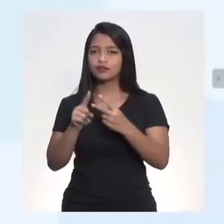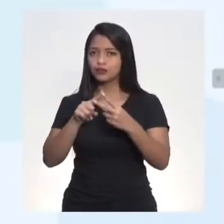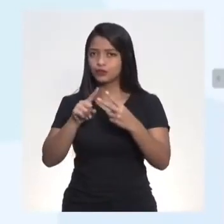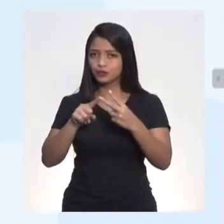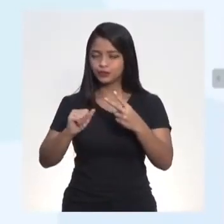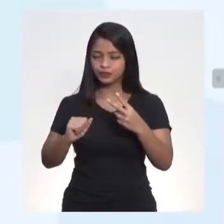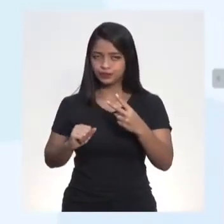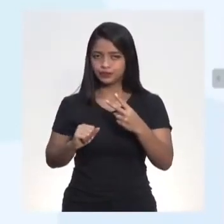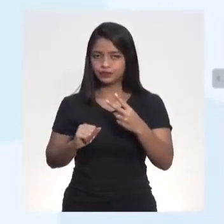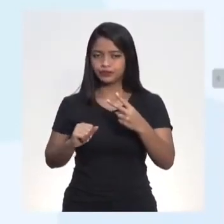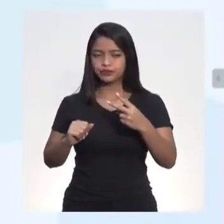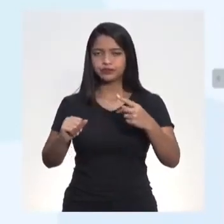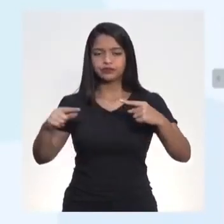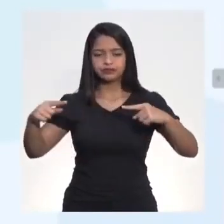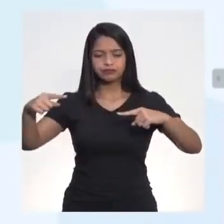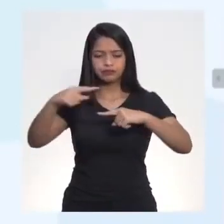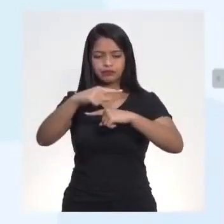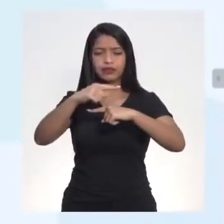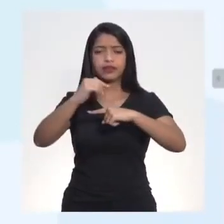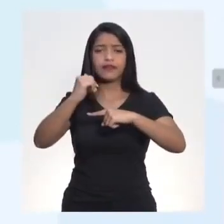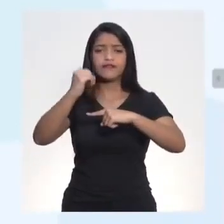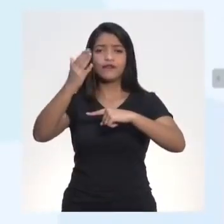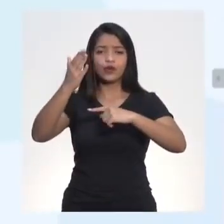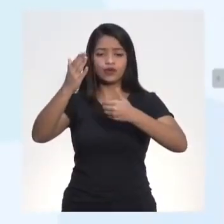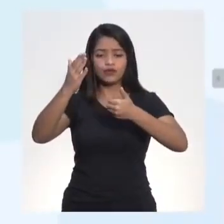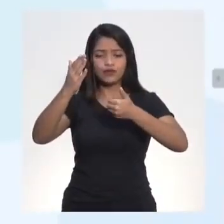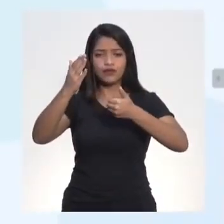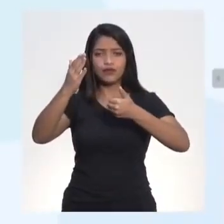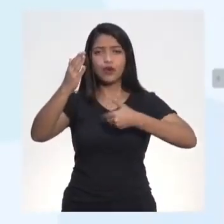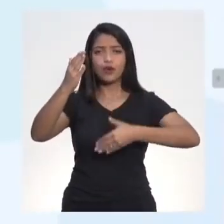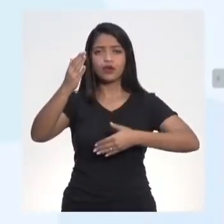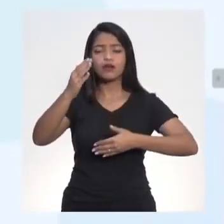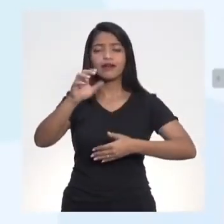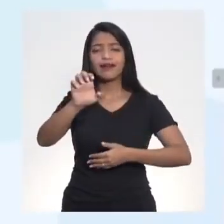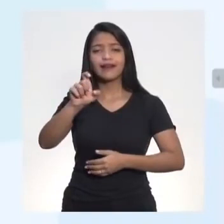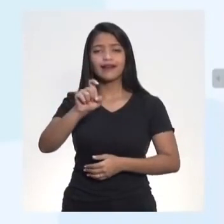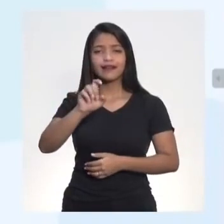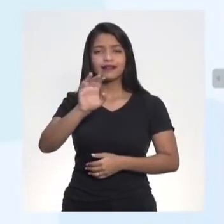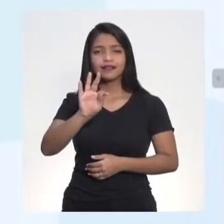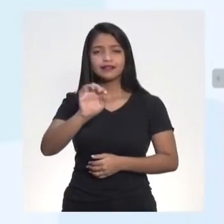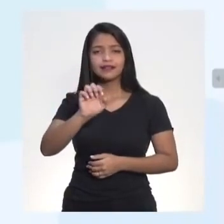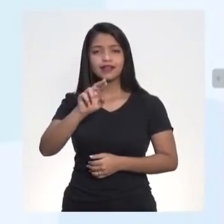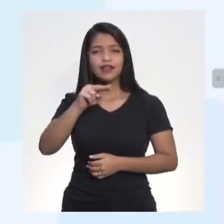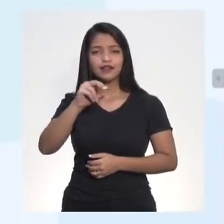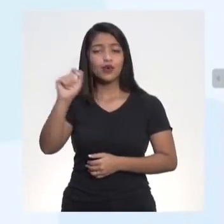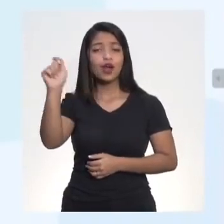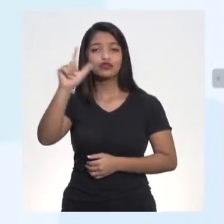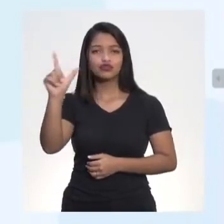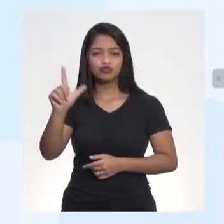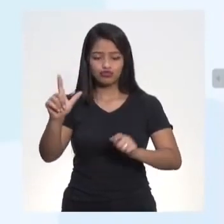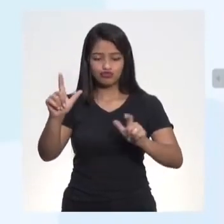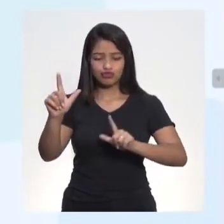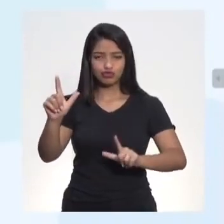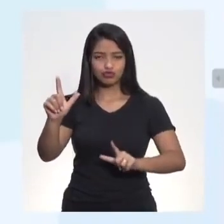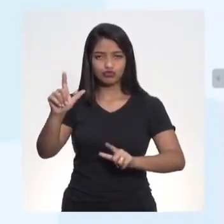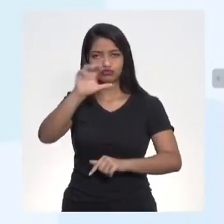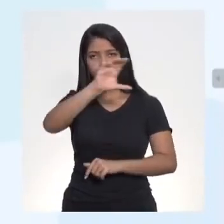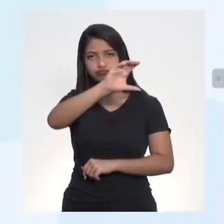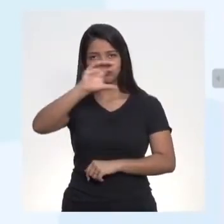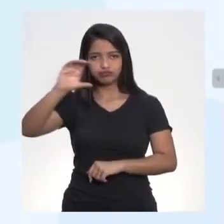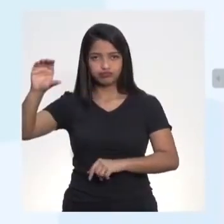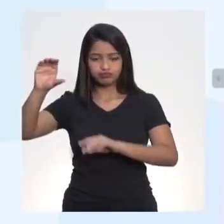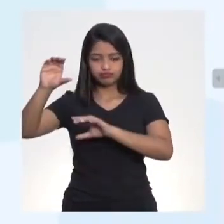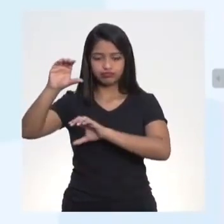que é externo? Externo é o que está nessa parte em azul, digamos assim. Ou seja, seriam essas duas faixas